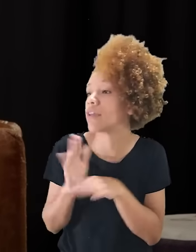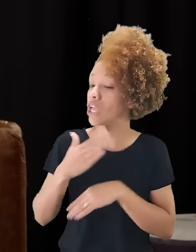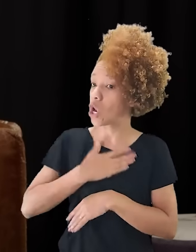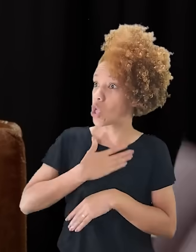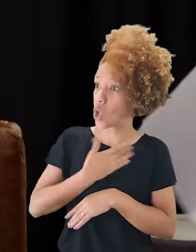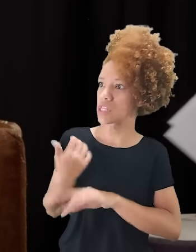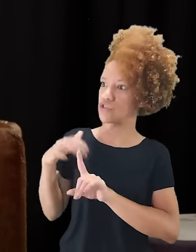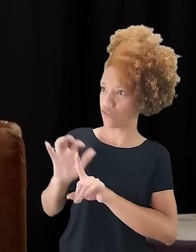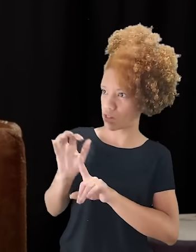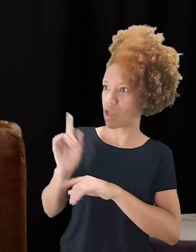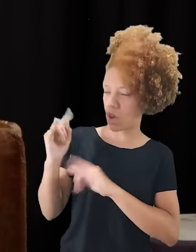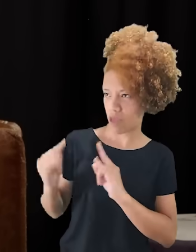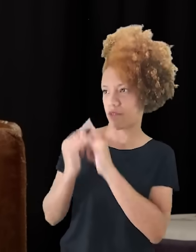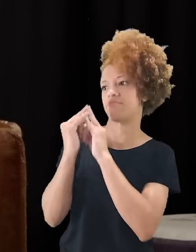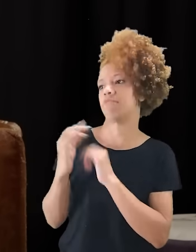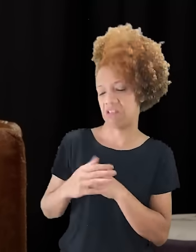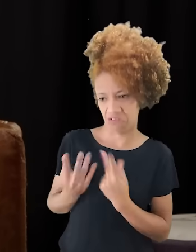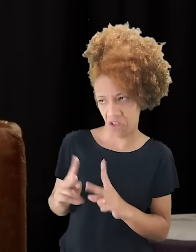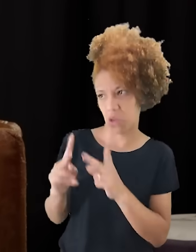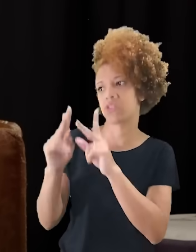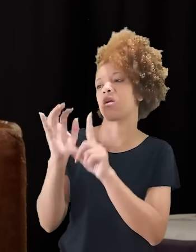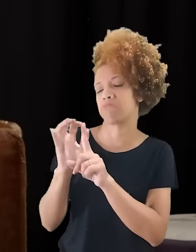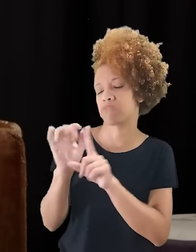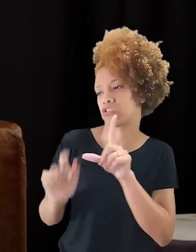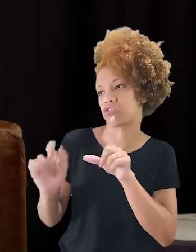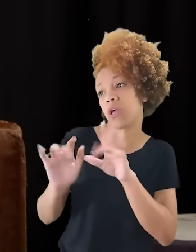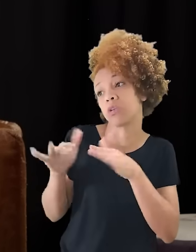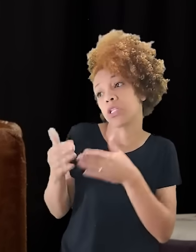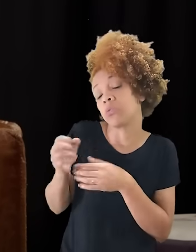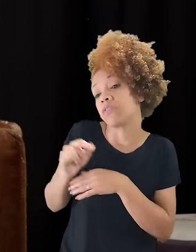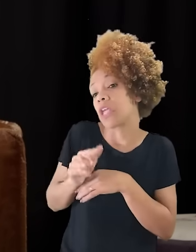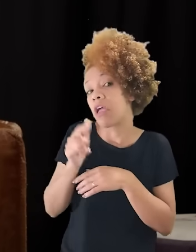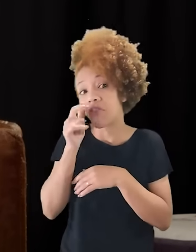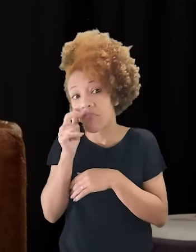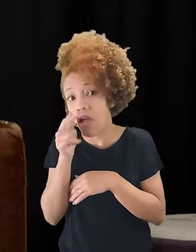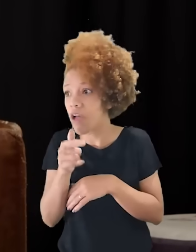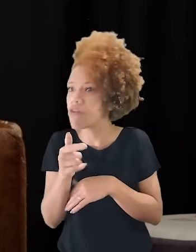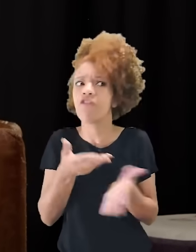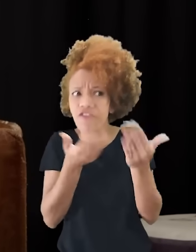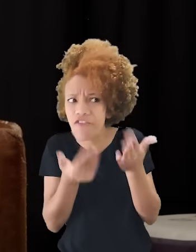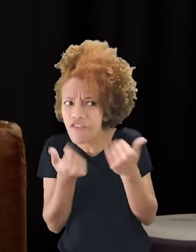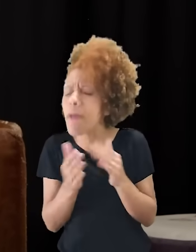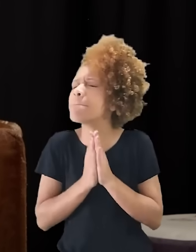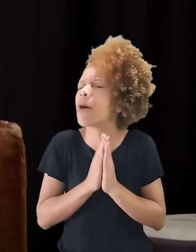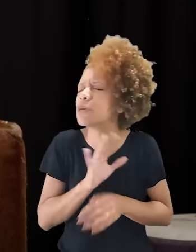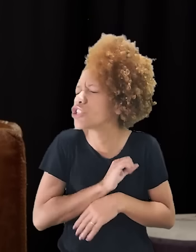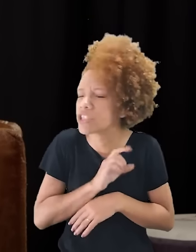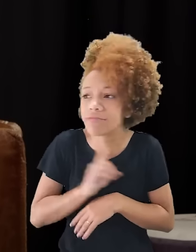gostam muito de influenciador lá também eles valorizam muito influenciador então se eles vem que você inf ador corre vem pelo amor de Deus